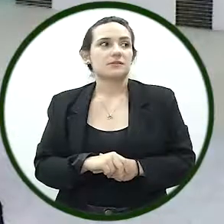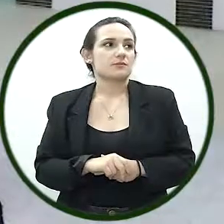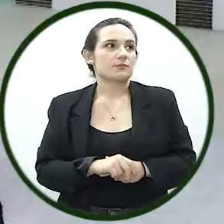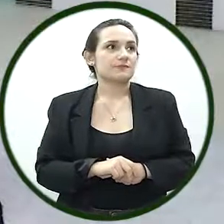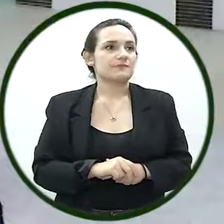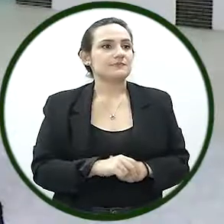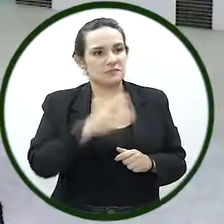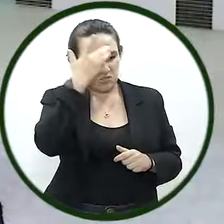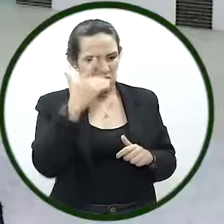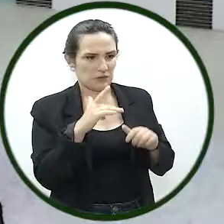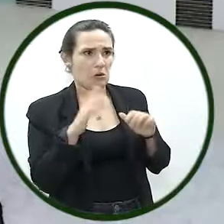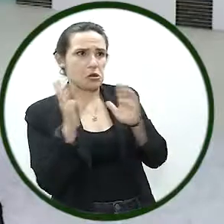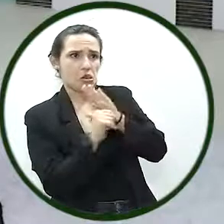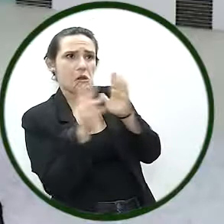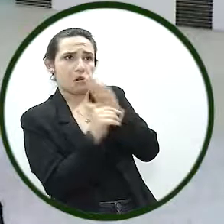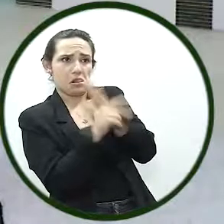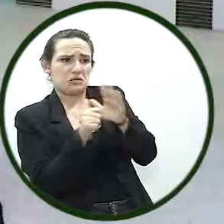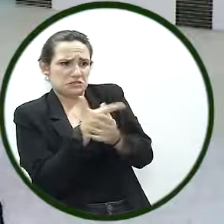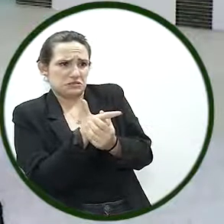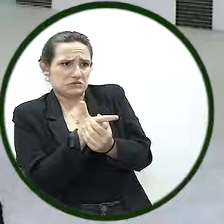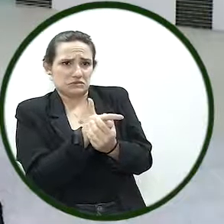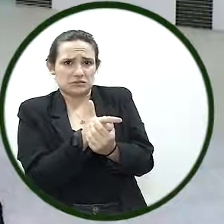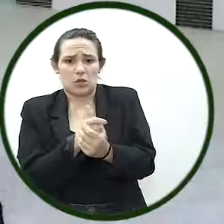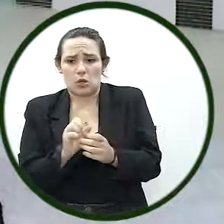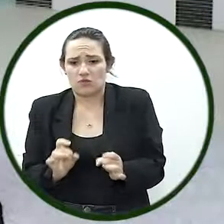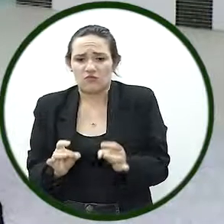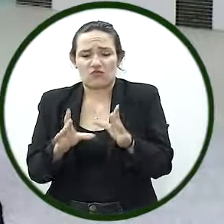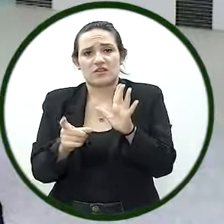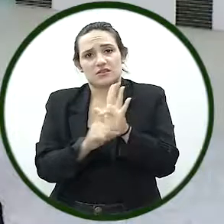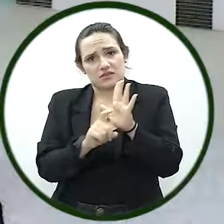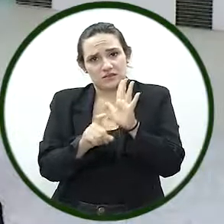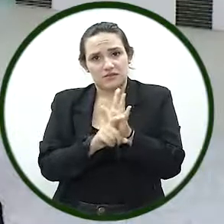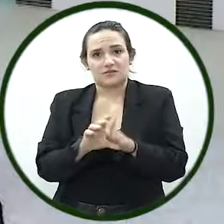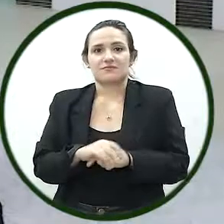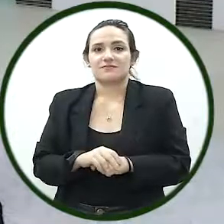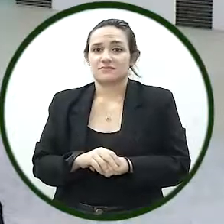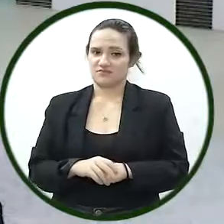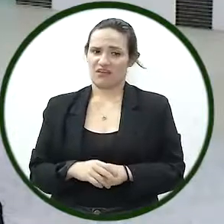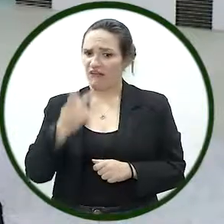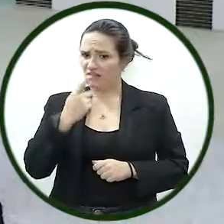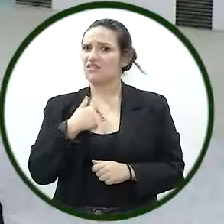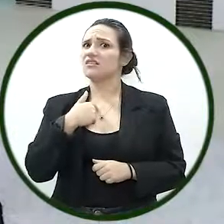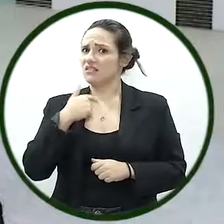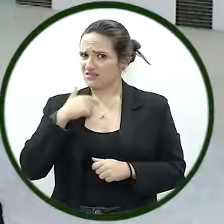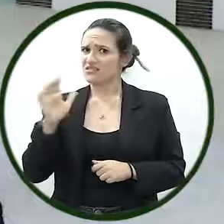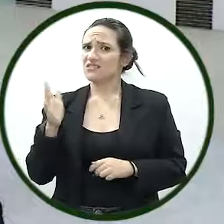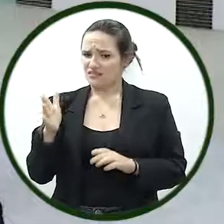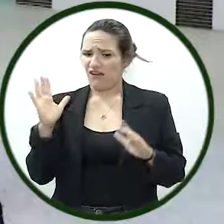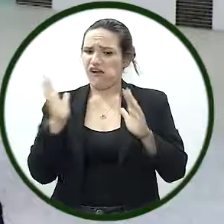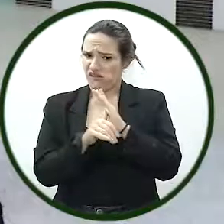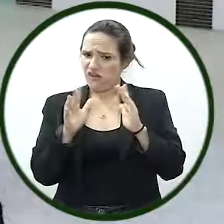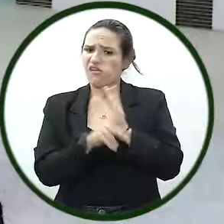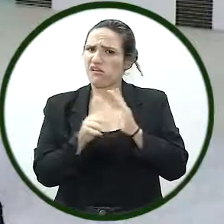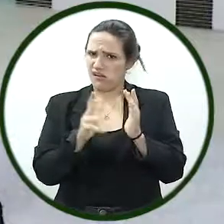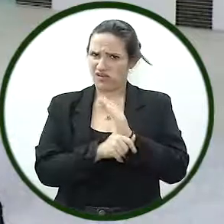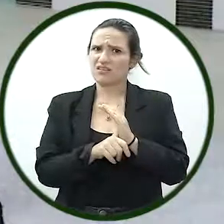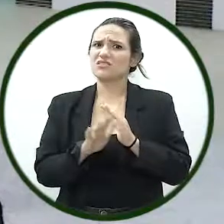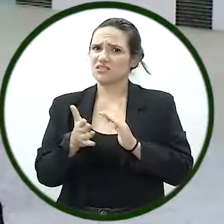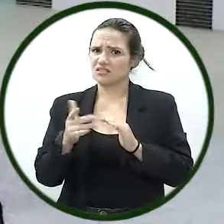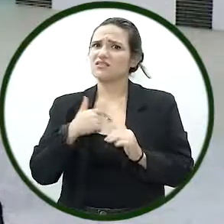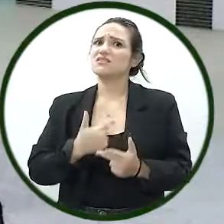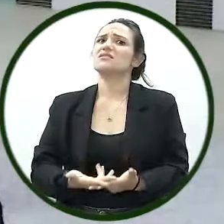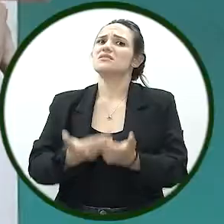assalto, o tráfico de drogas, né, que vitimiza a família. Eu já sofri a violência do assalto, por exemplo, e é realmente uma experiência